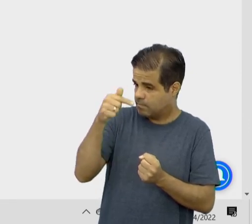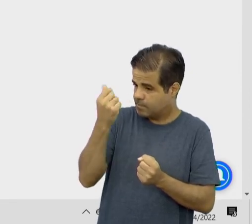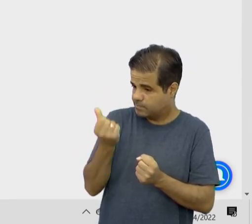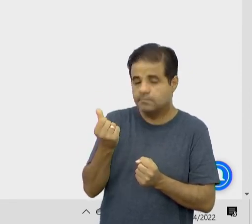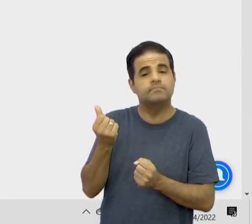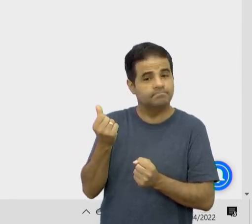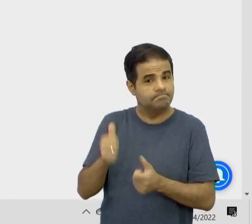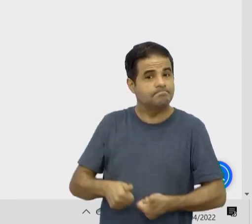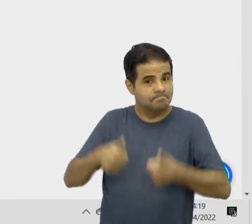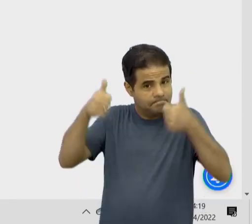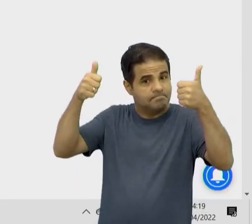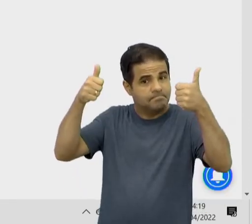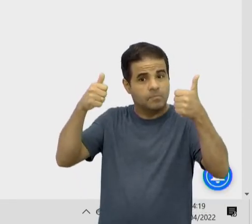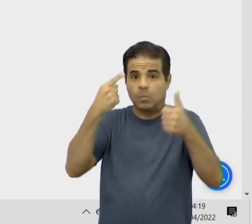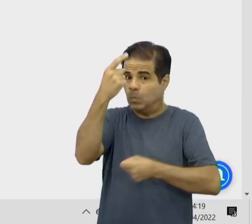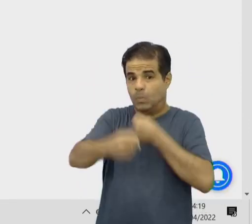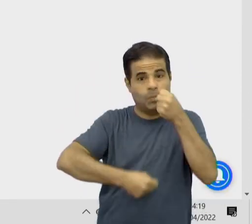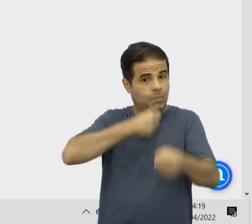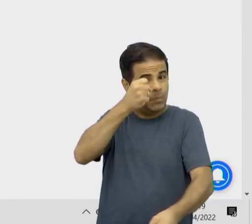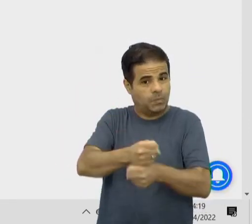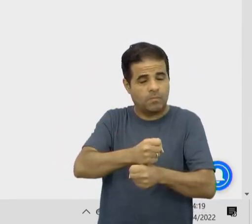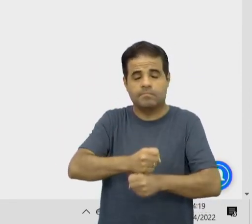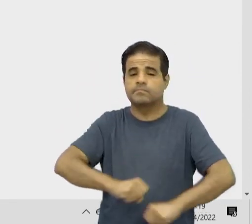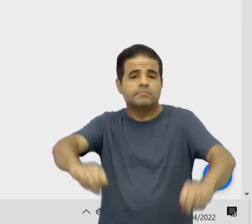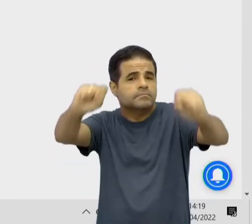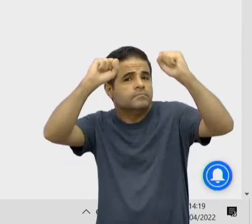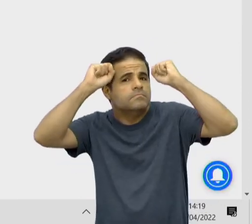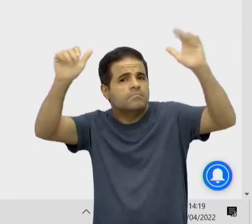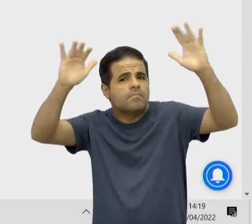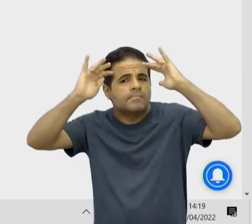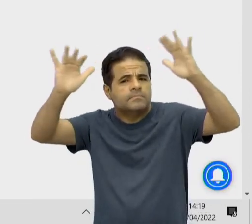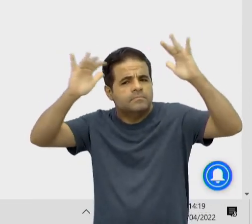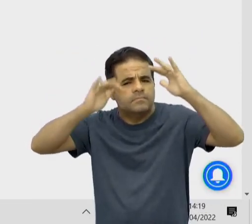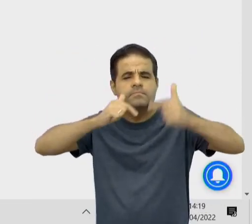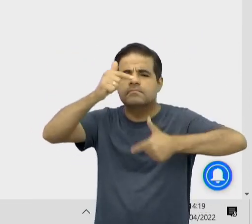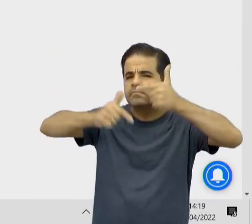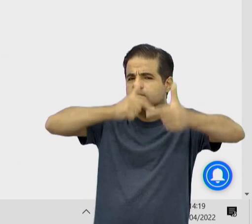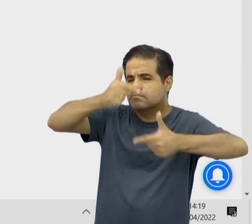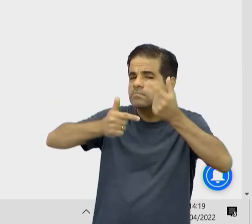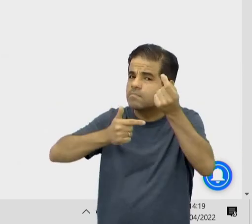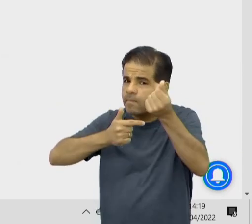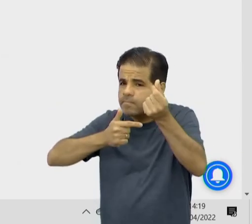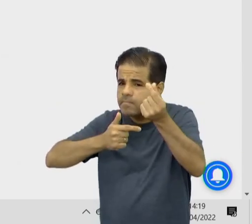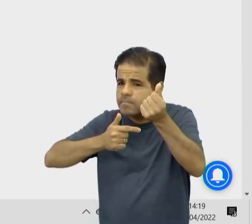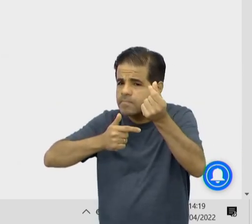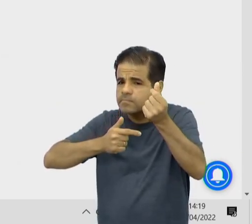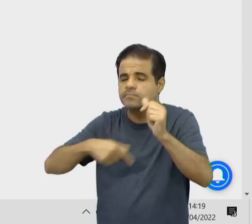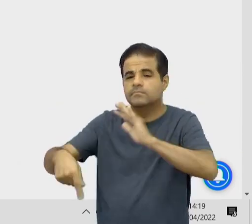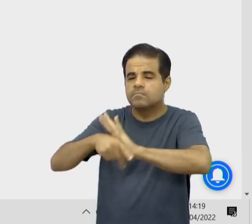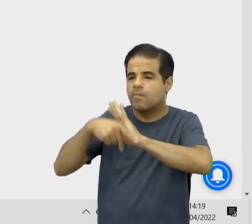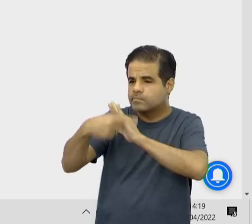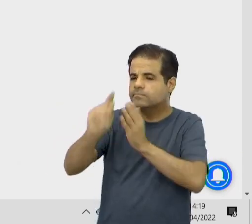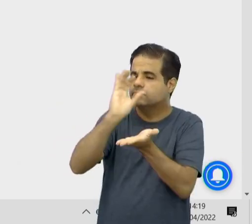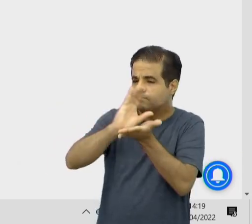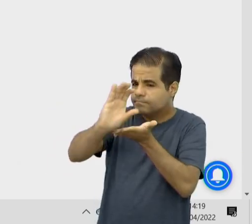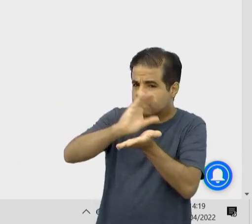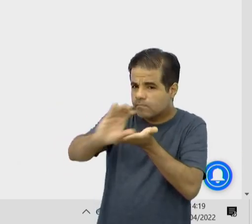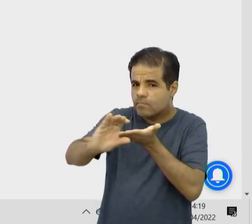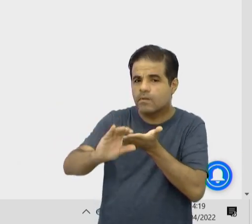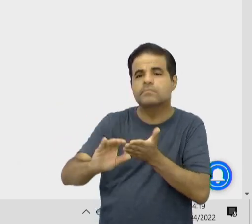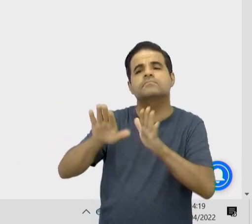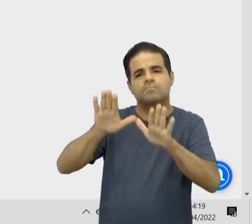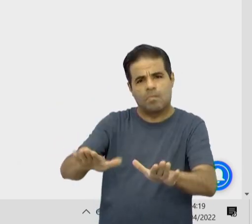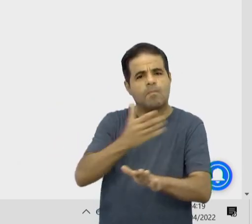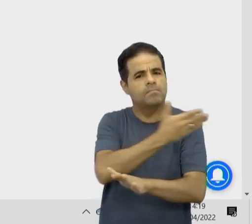Melhorou, né? Melhorou em um ano, pensando que a gente não está trabalhando com esse dinheiro. Quem está trabalhando é o próprio investimento. E aí eu deixo